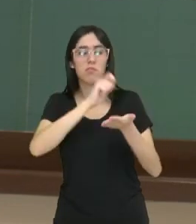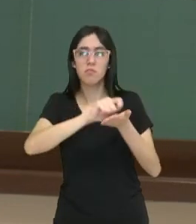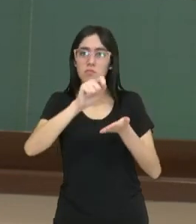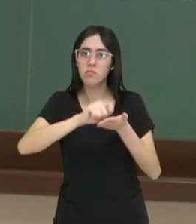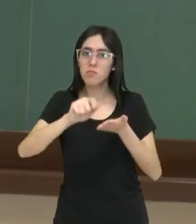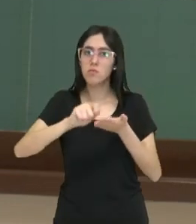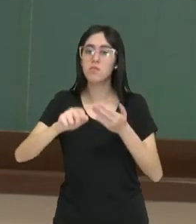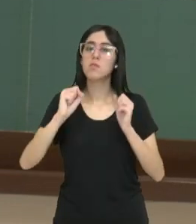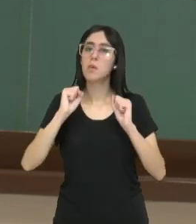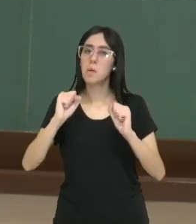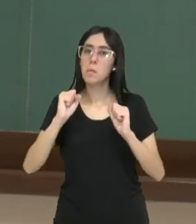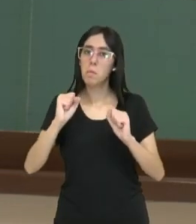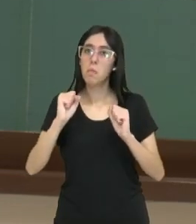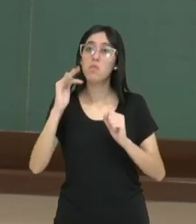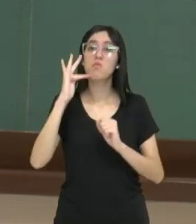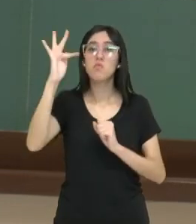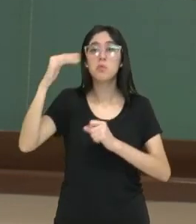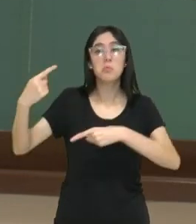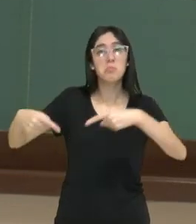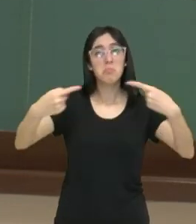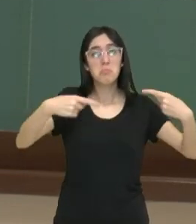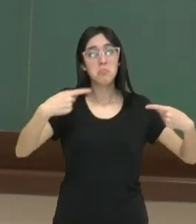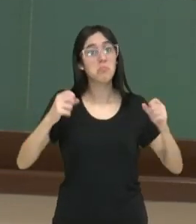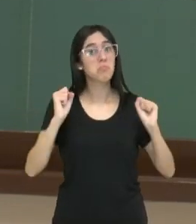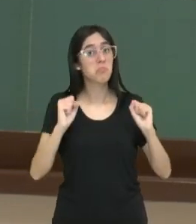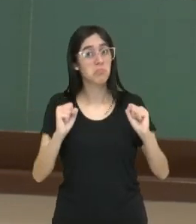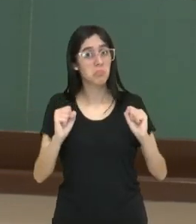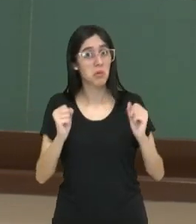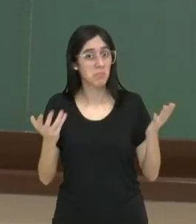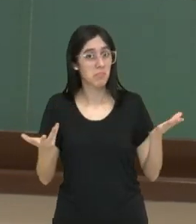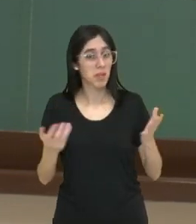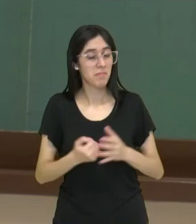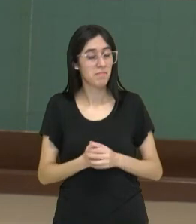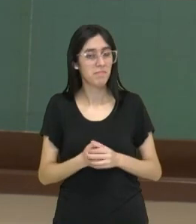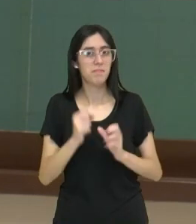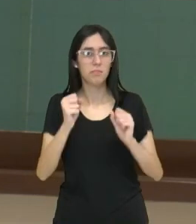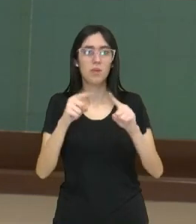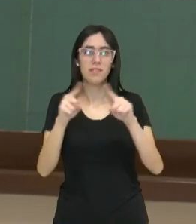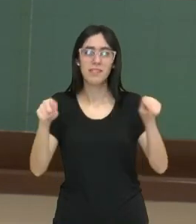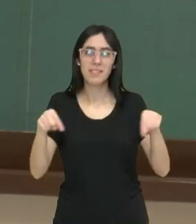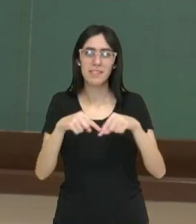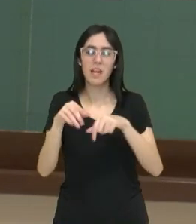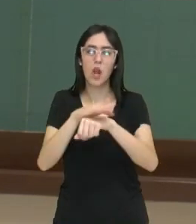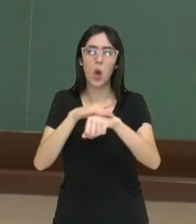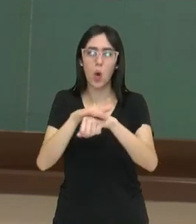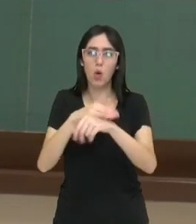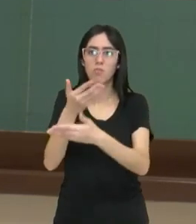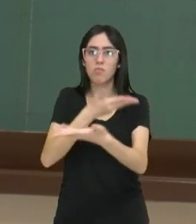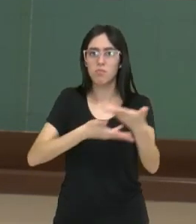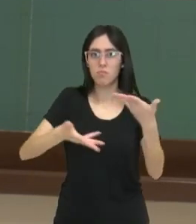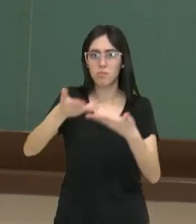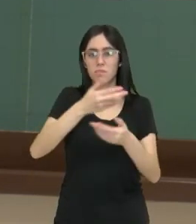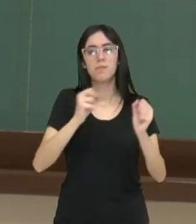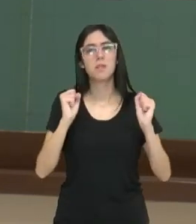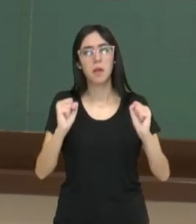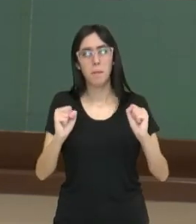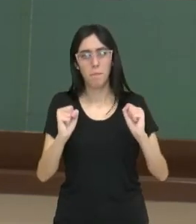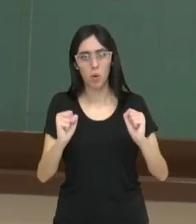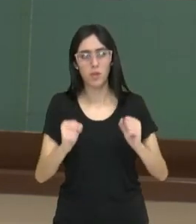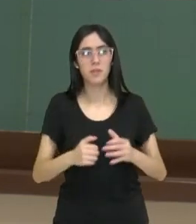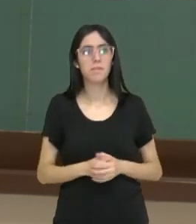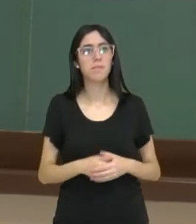um posterior debate com os colegas, tá? Em sala de aula. Pessoal, a nossa